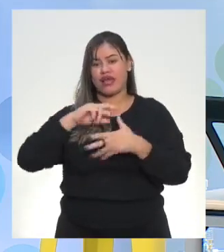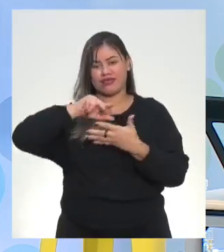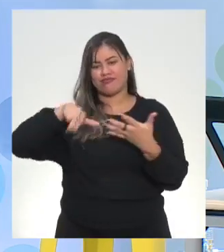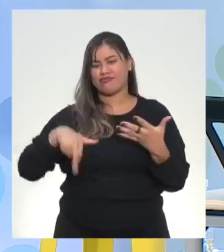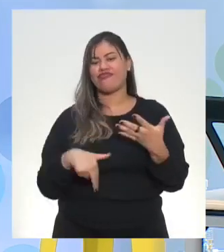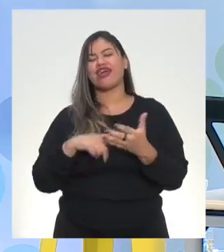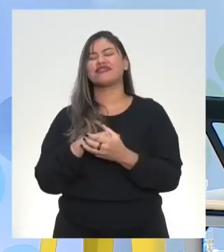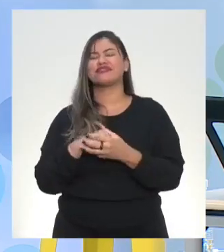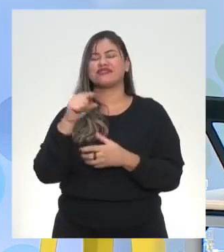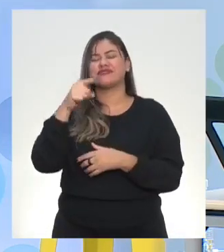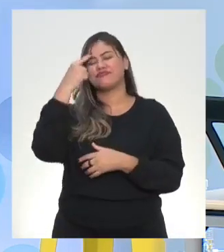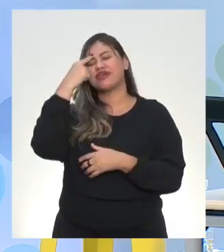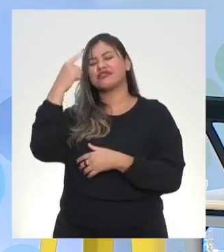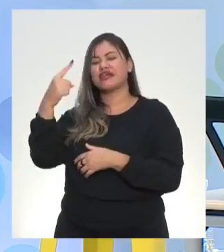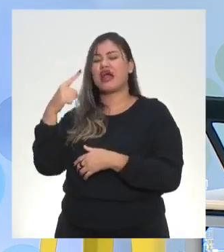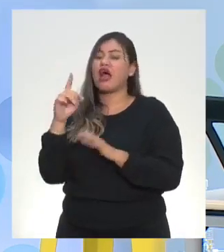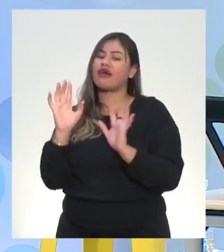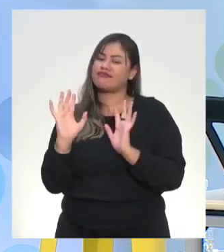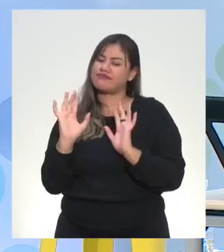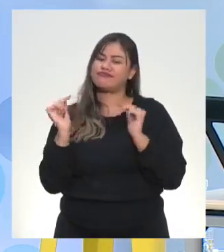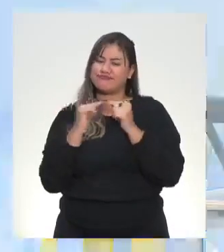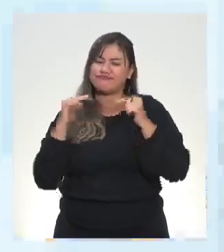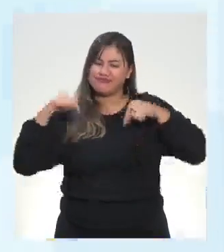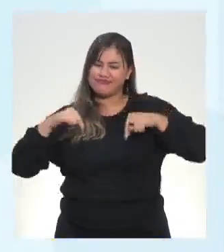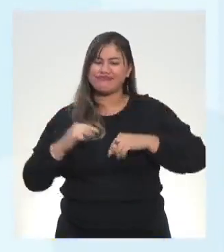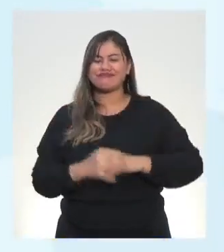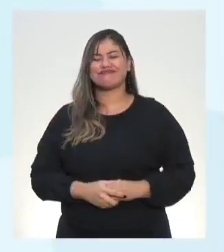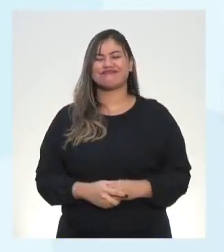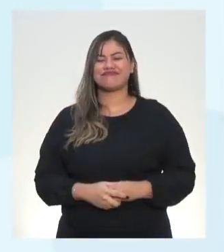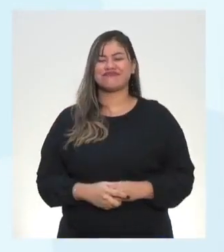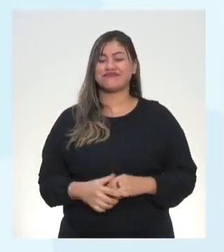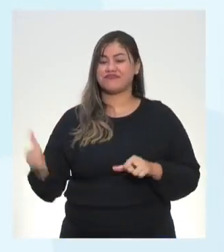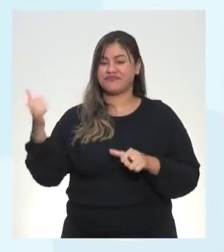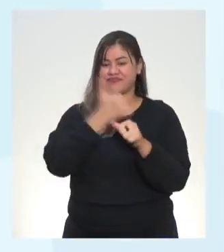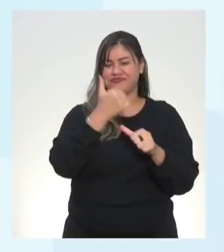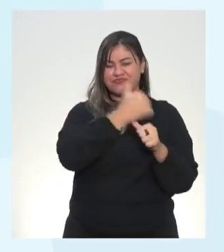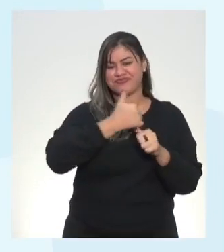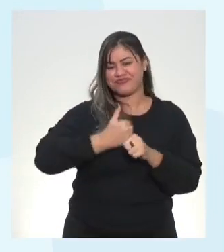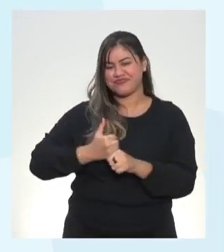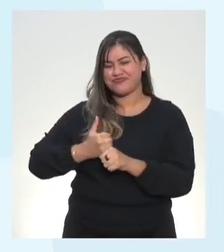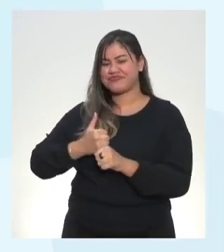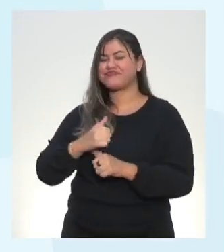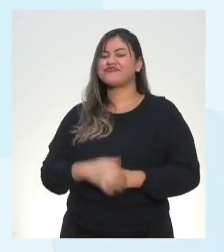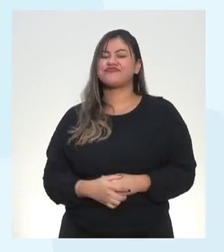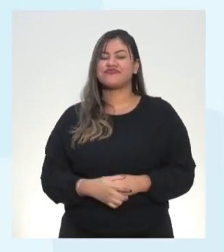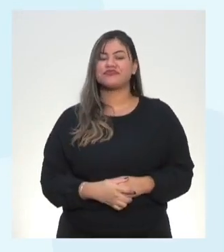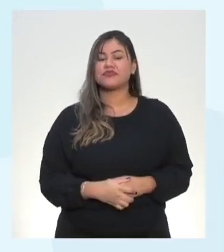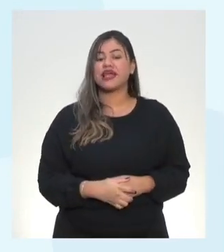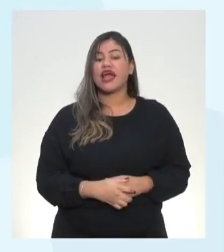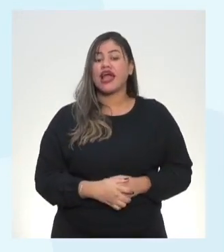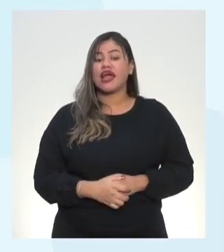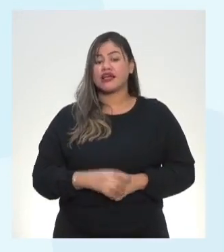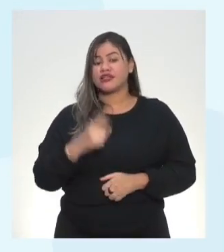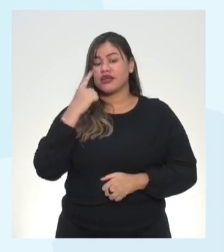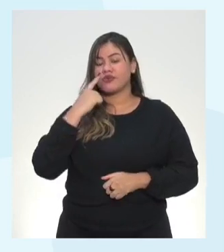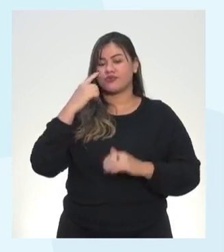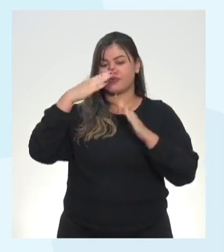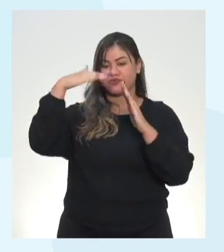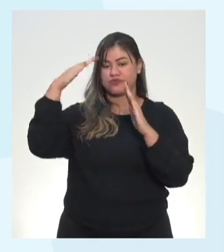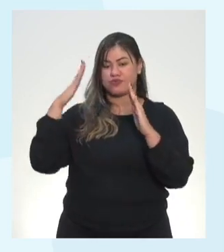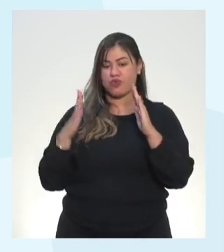Ângela Batista Dias. E aí, professora Inês, eles acertaram? Com certeza acertaram. E, pessoal, só respondendo a uma dúvida lá do